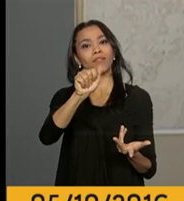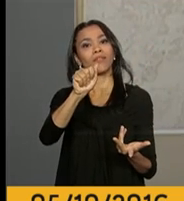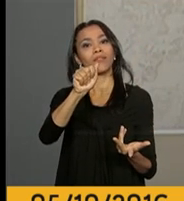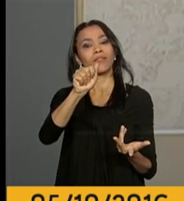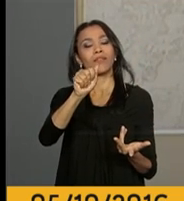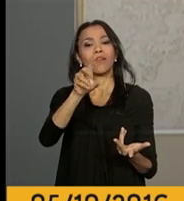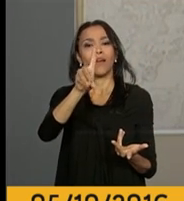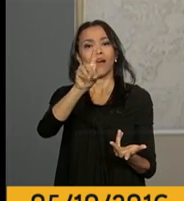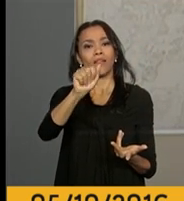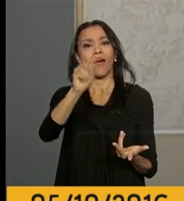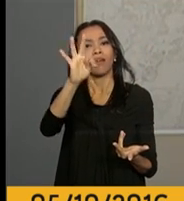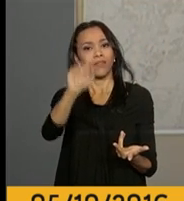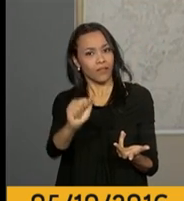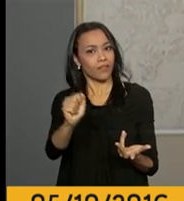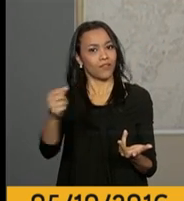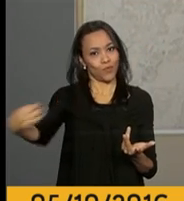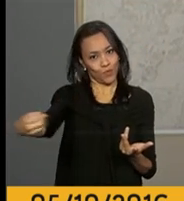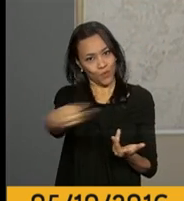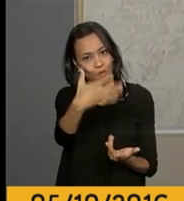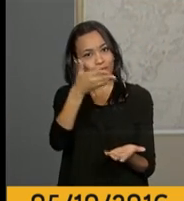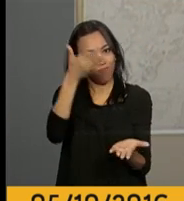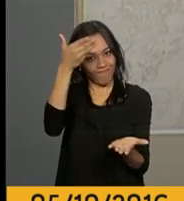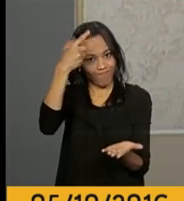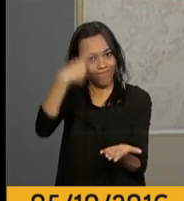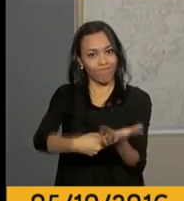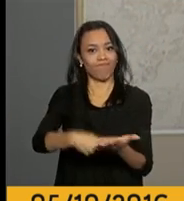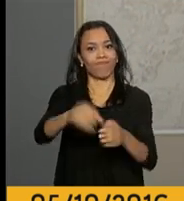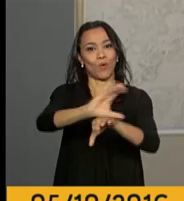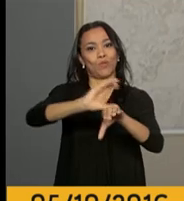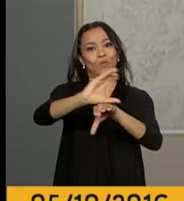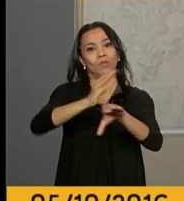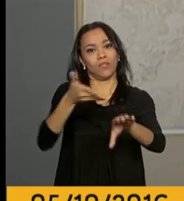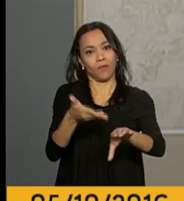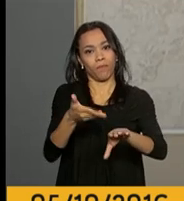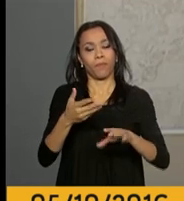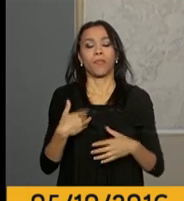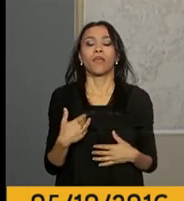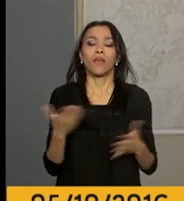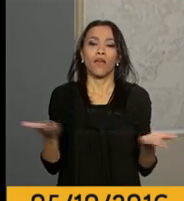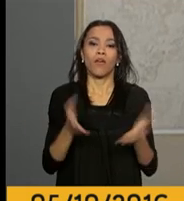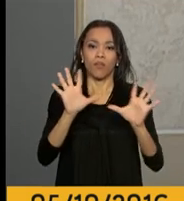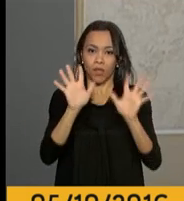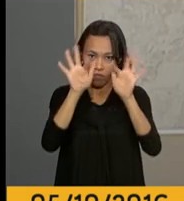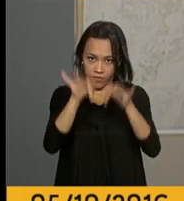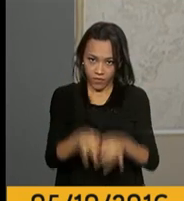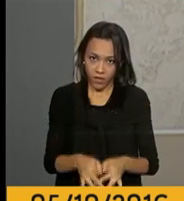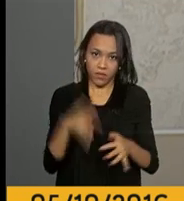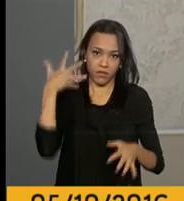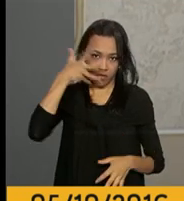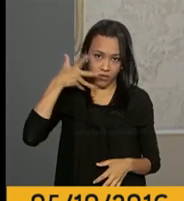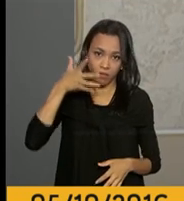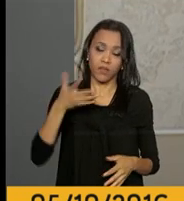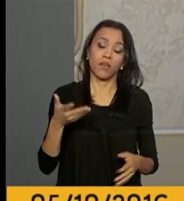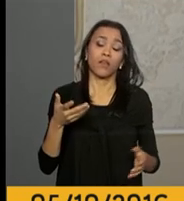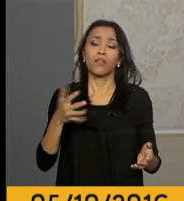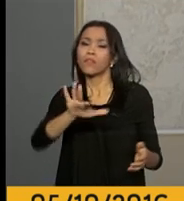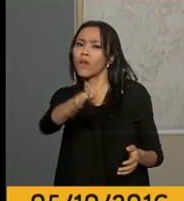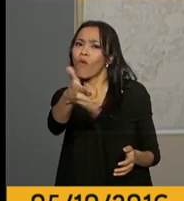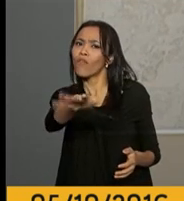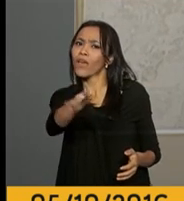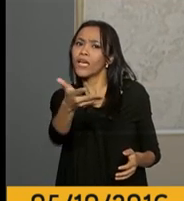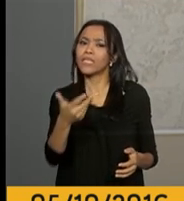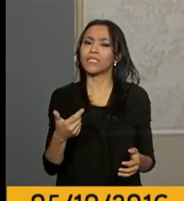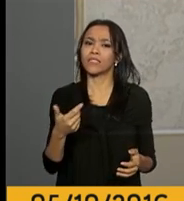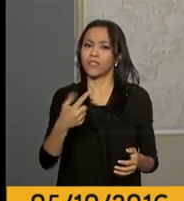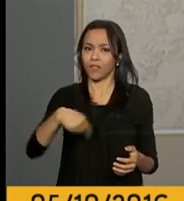novo Eh estado brasileiro e apenas para finalizar Presidente Carmen Lúcia talvez devessemos